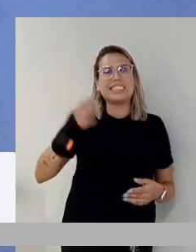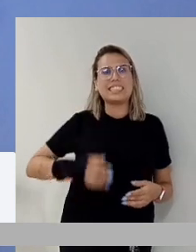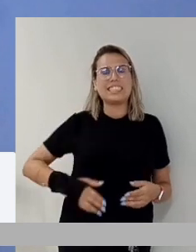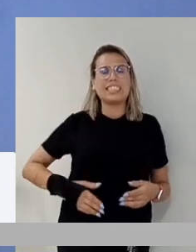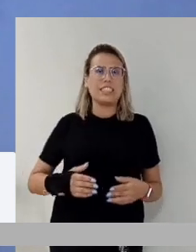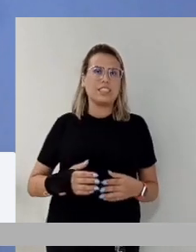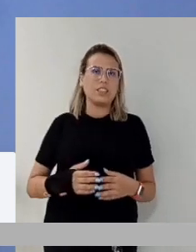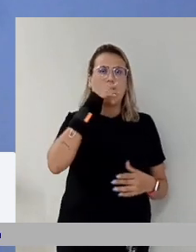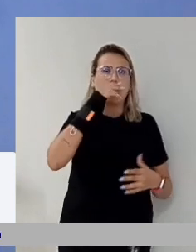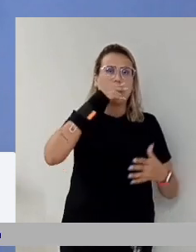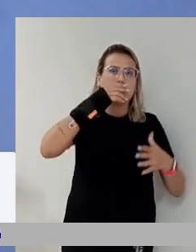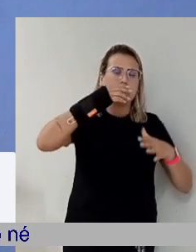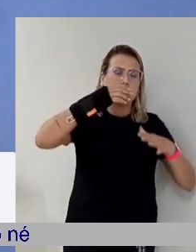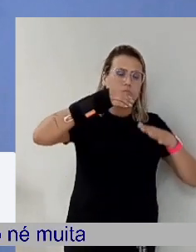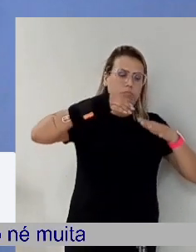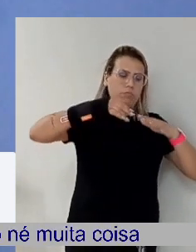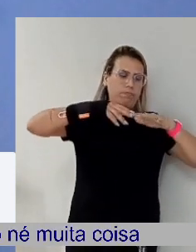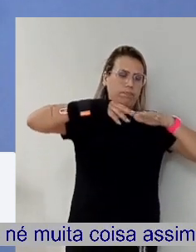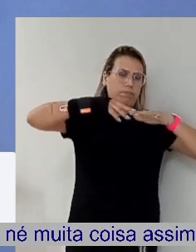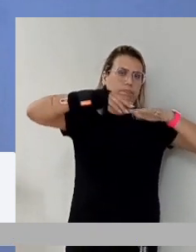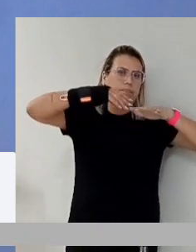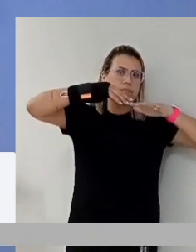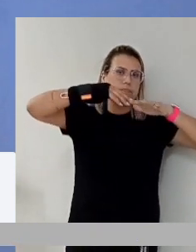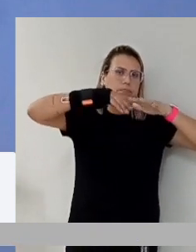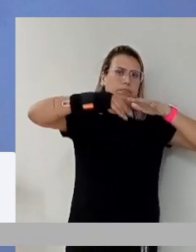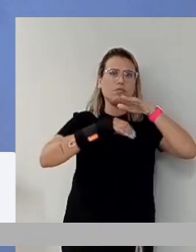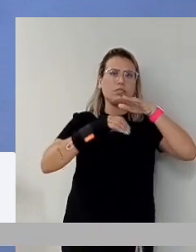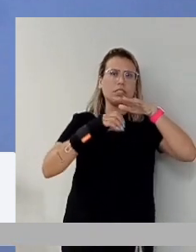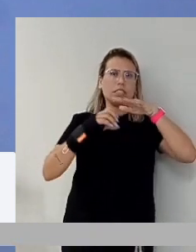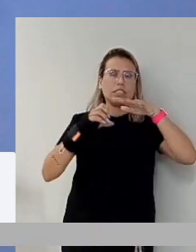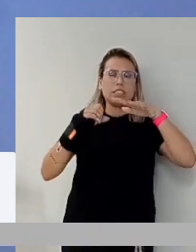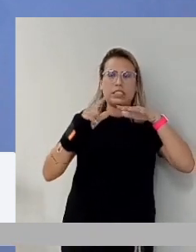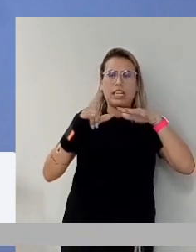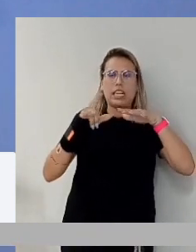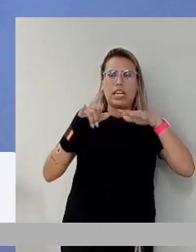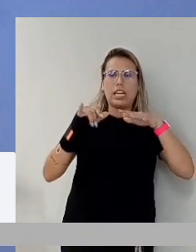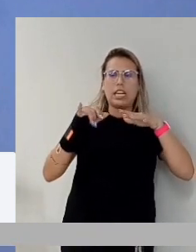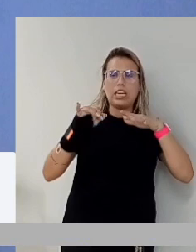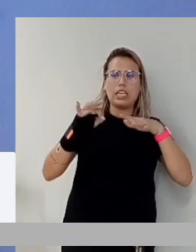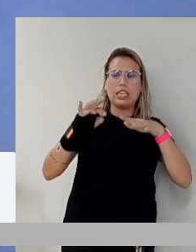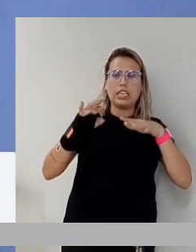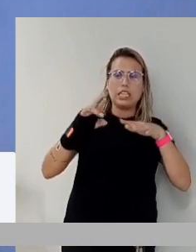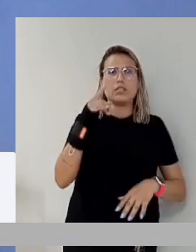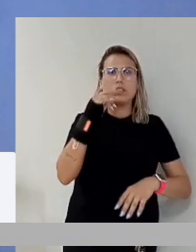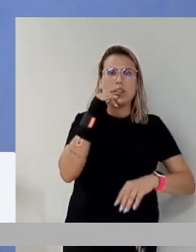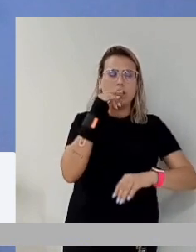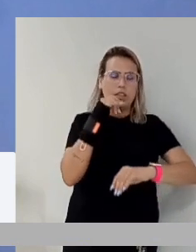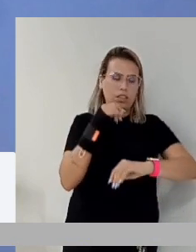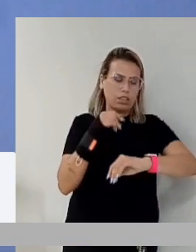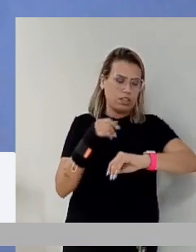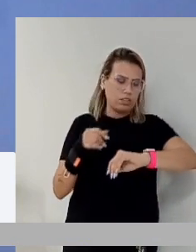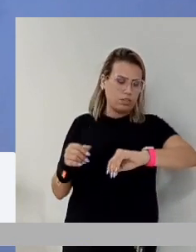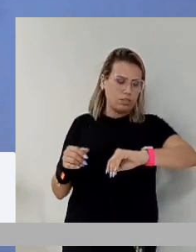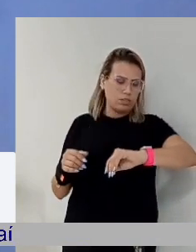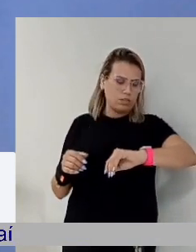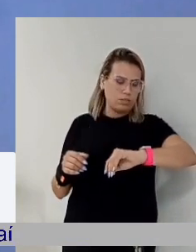infiltração né muita coisa assim de salitro né A questão da da muita água né E aí é é um lugar